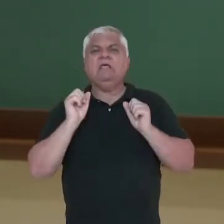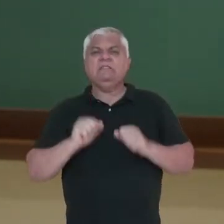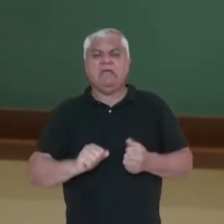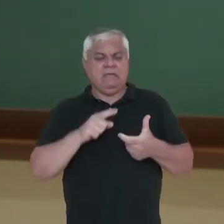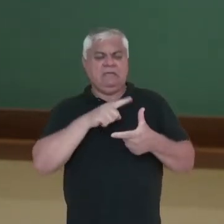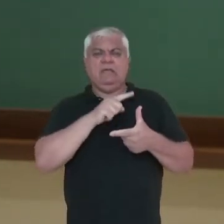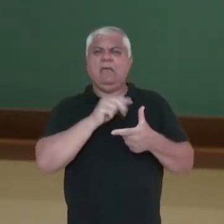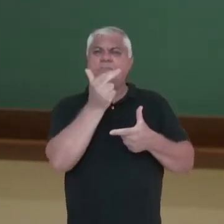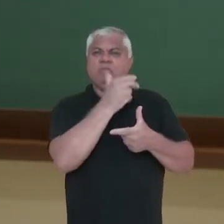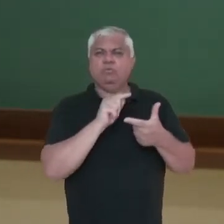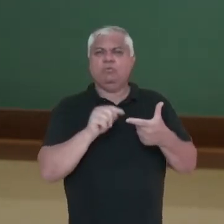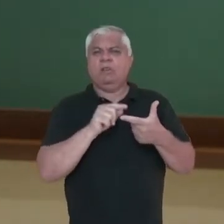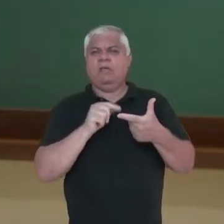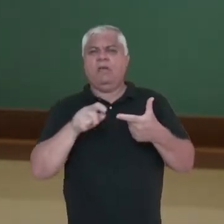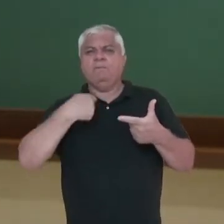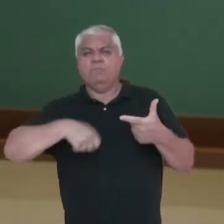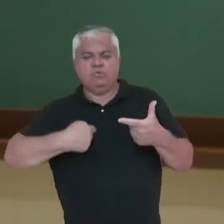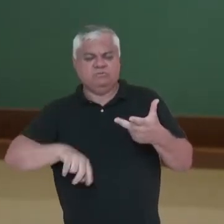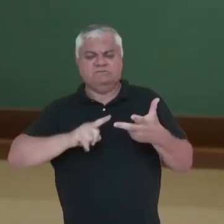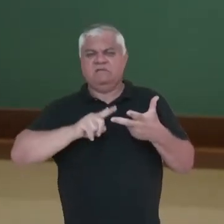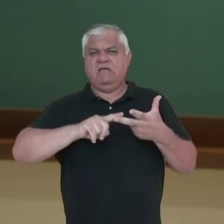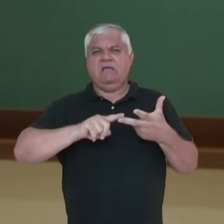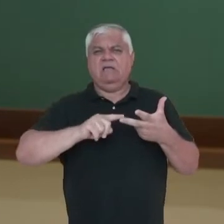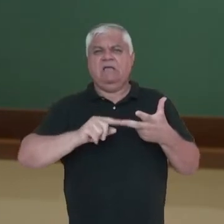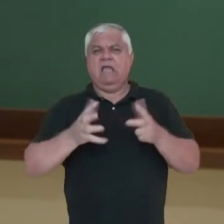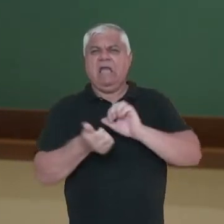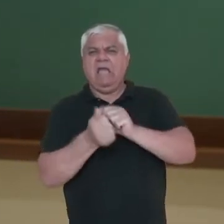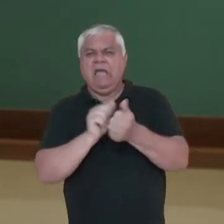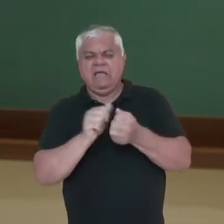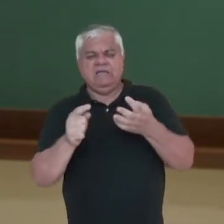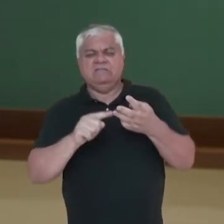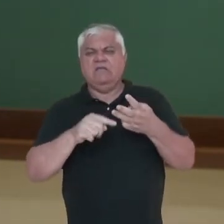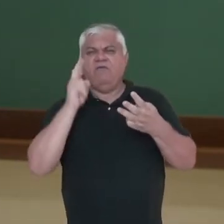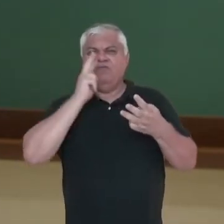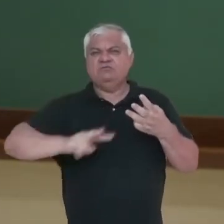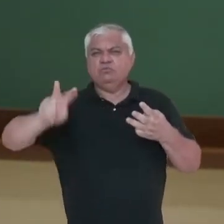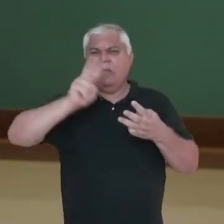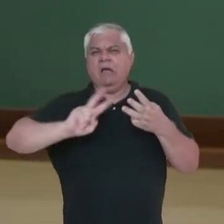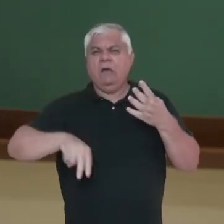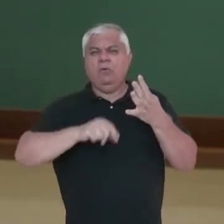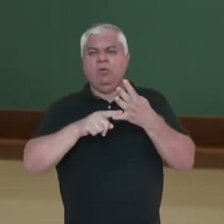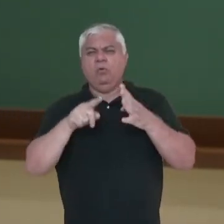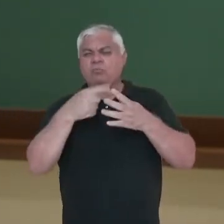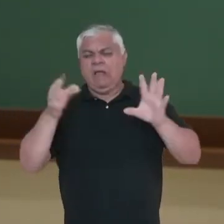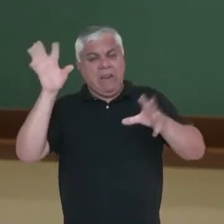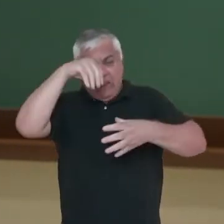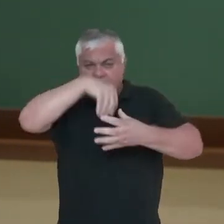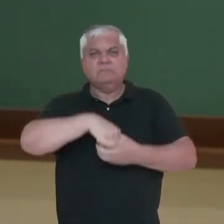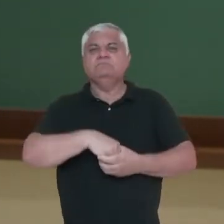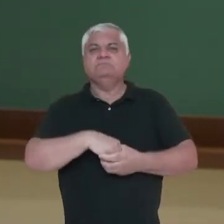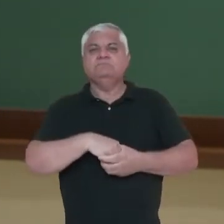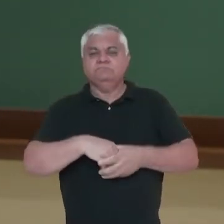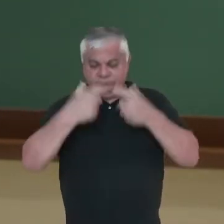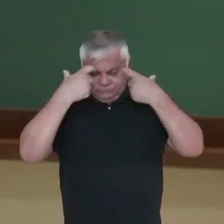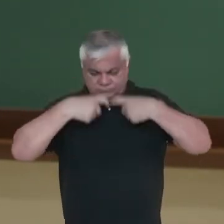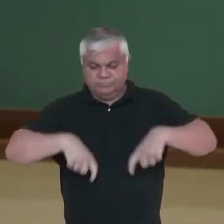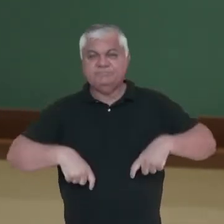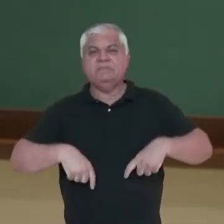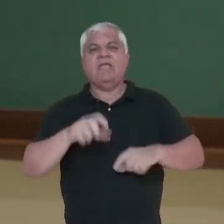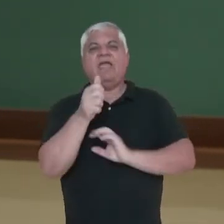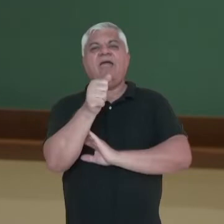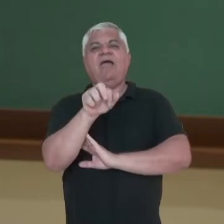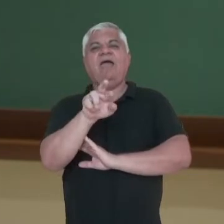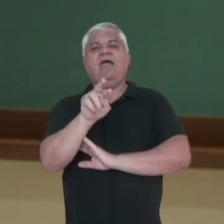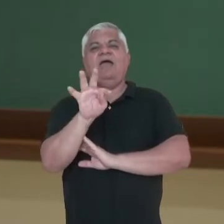ele utiliza o rapper utiliza a performance utiliza de artes visuais a música o teatro ele utiliza tudo junto